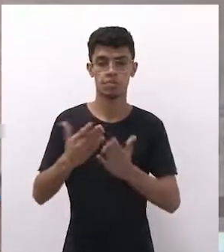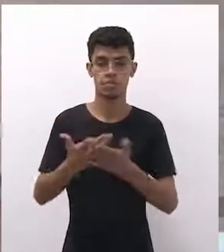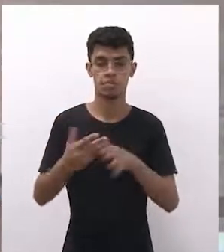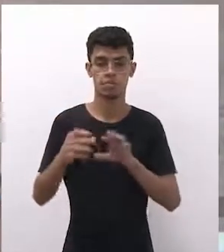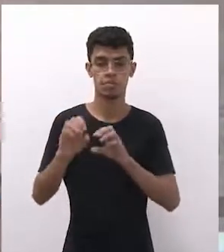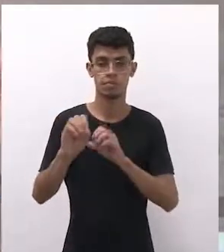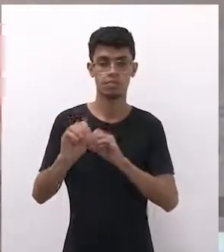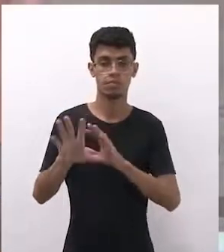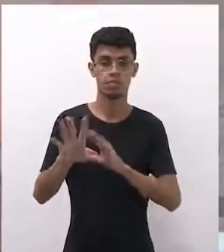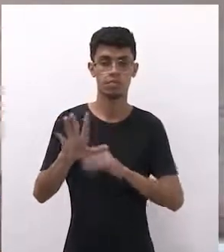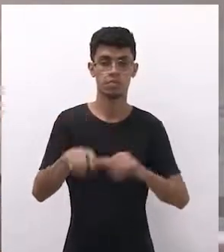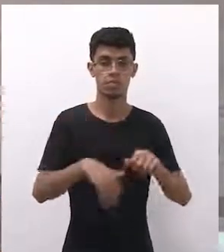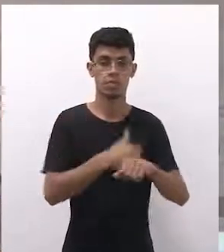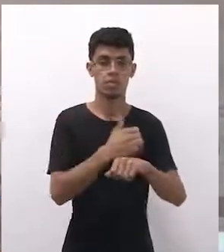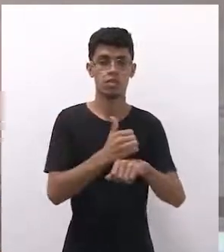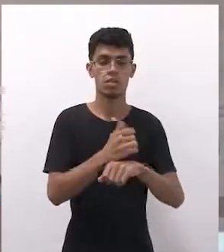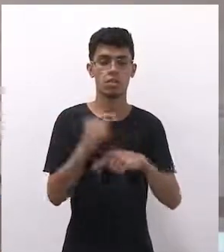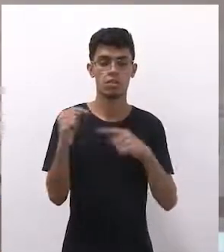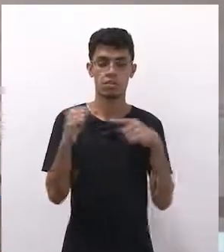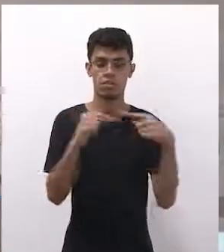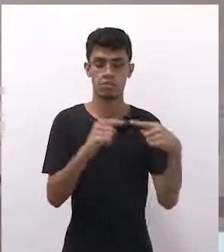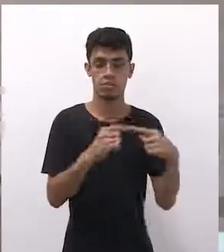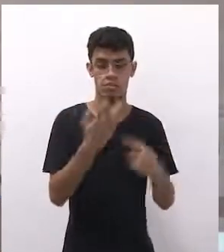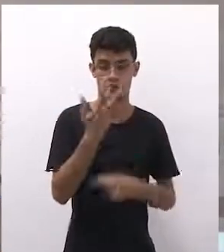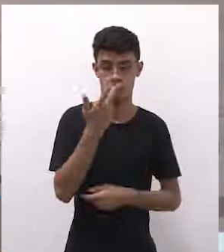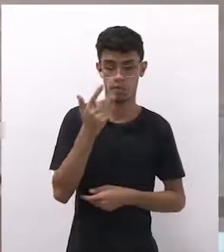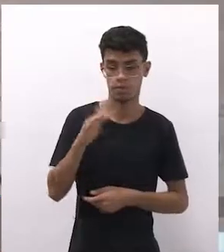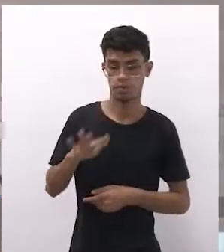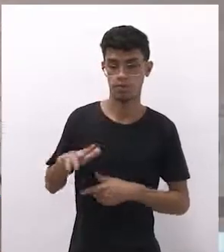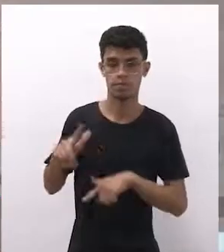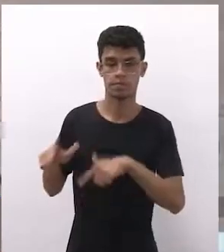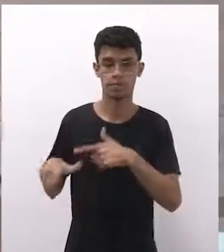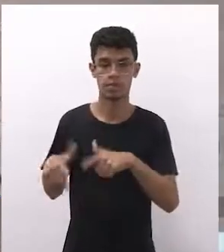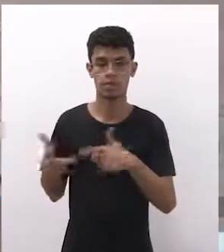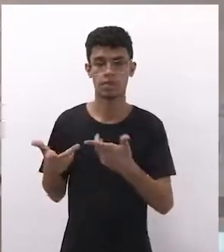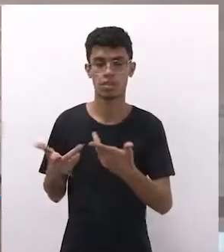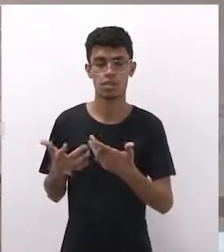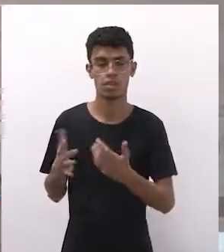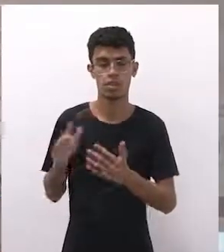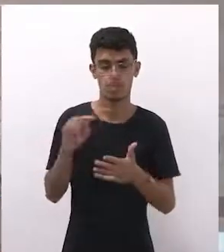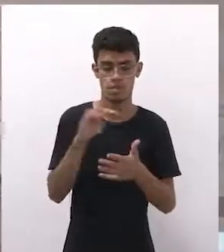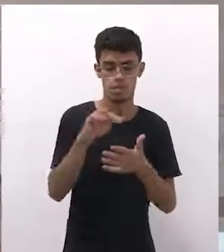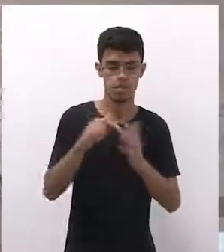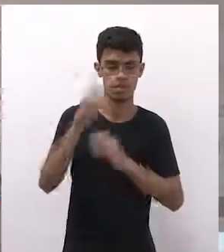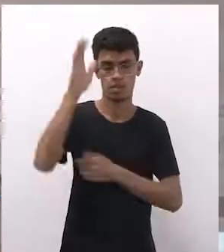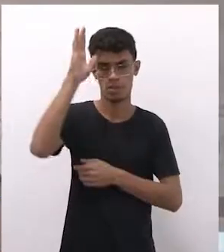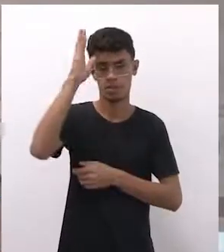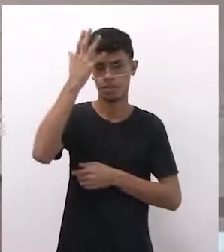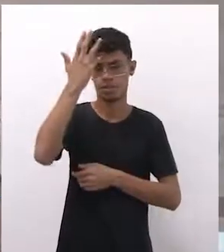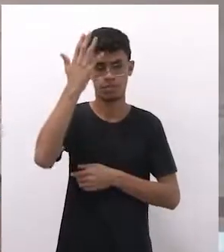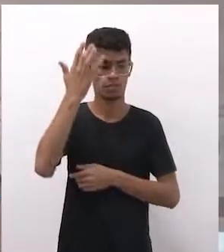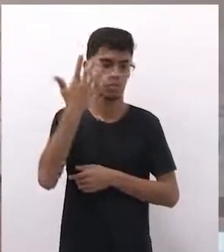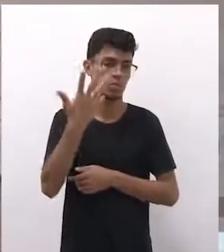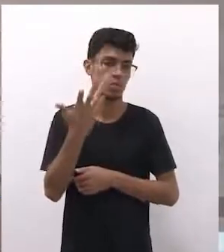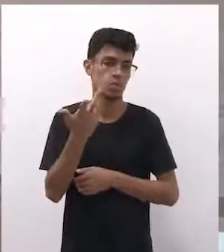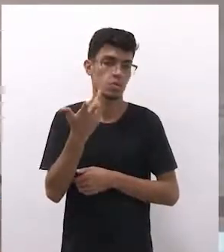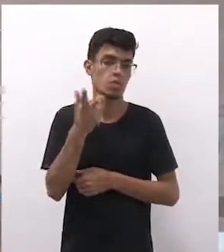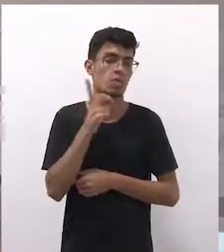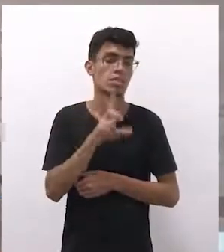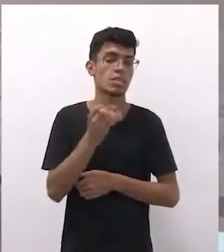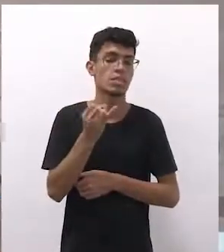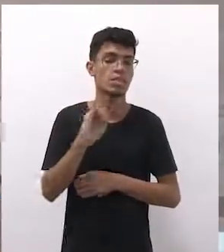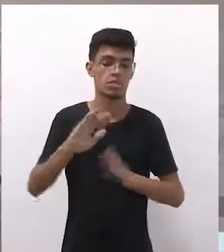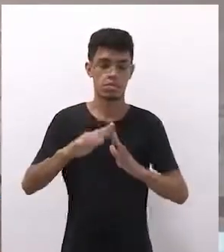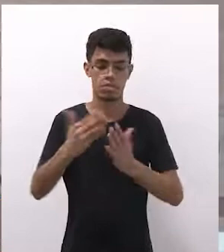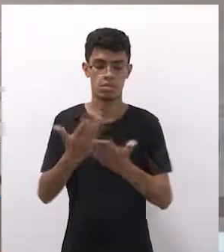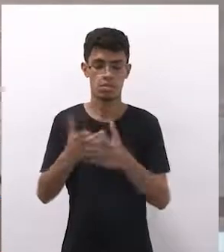dos profissionais, isso tem tudo a ver com o trabalho infantil, né? É evidente que a gente não vai conseguir resolver essa situação se a escola não